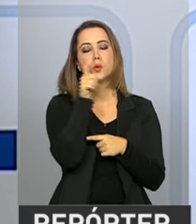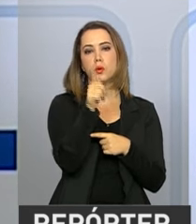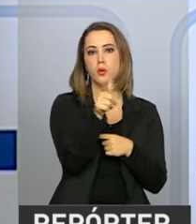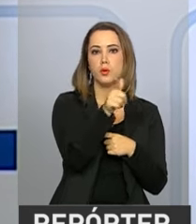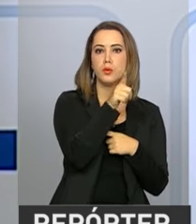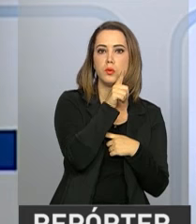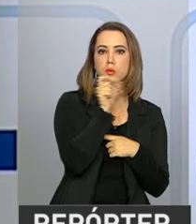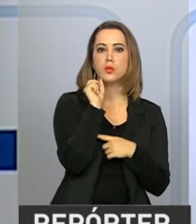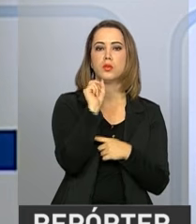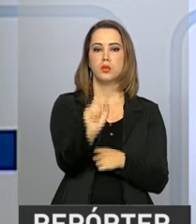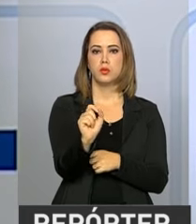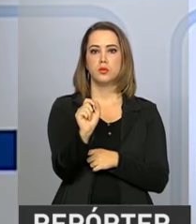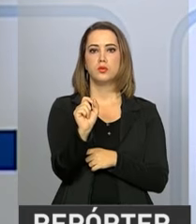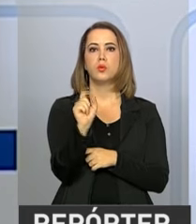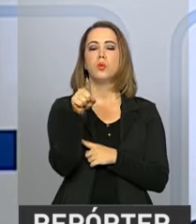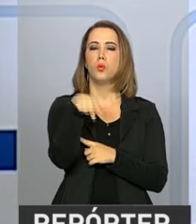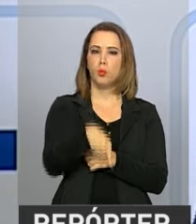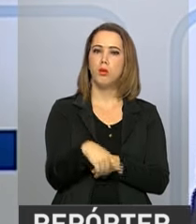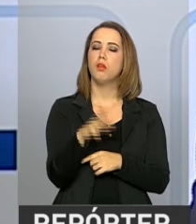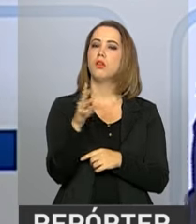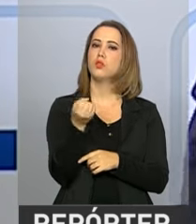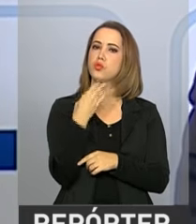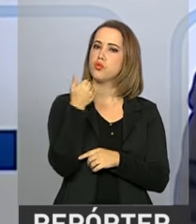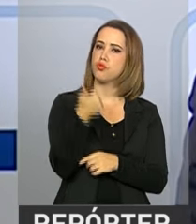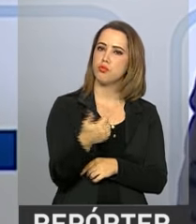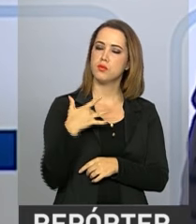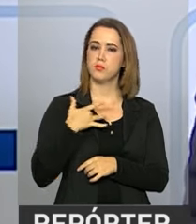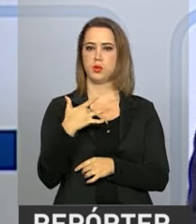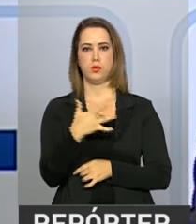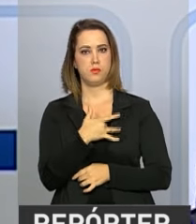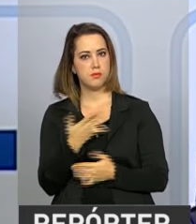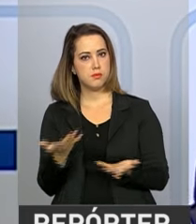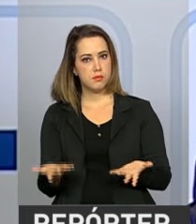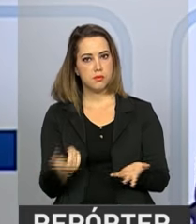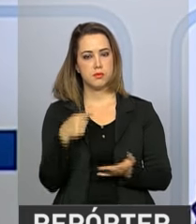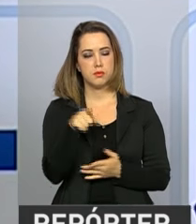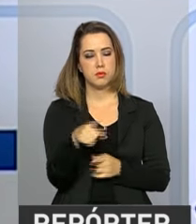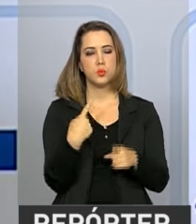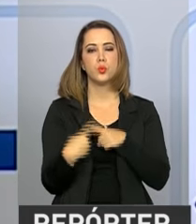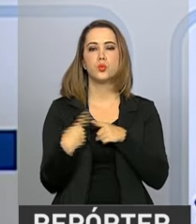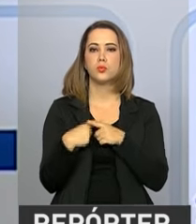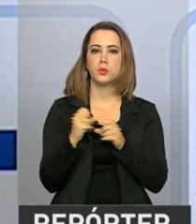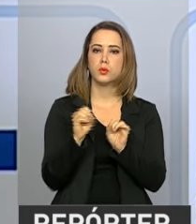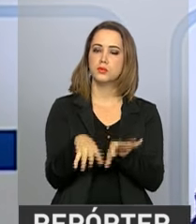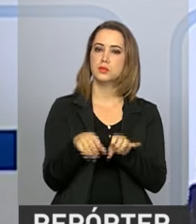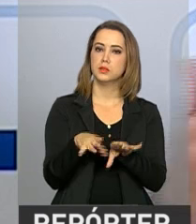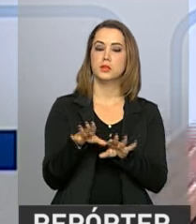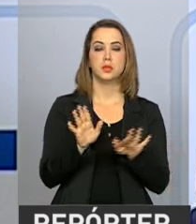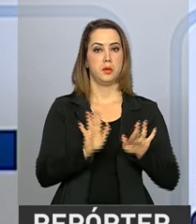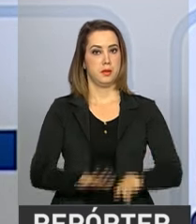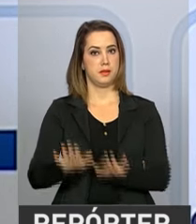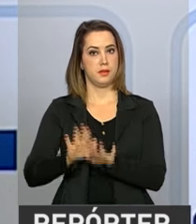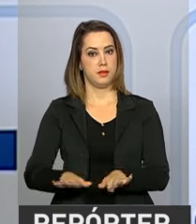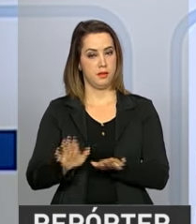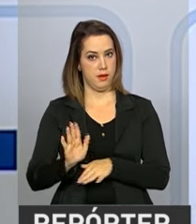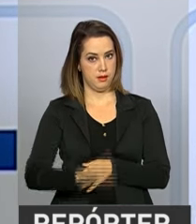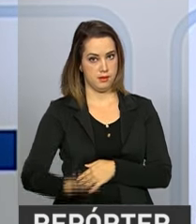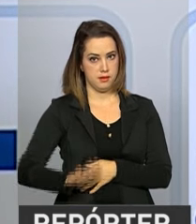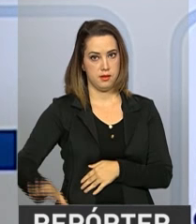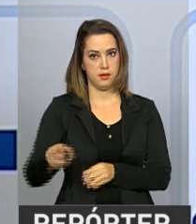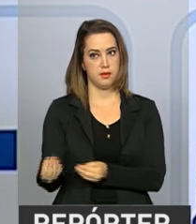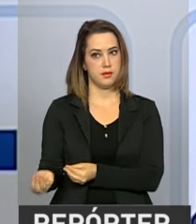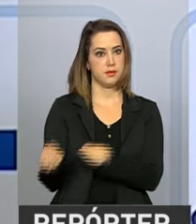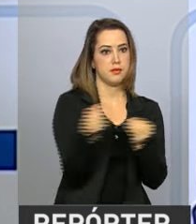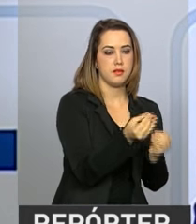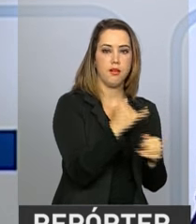vai estar naquele formato novo da alimentação saudável para que as crianças levem essa informação para dentro das